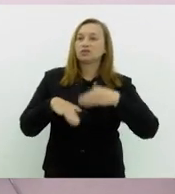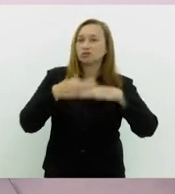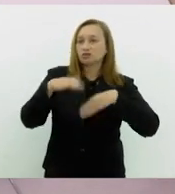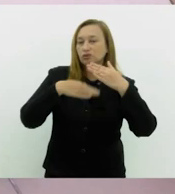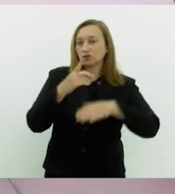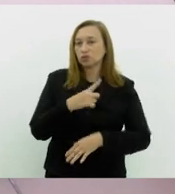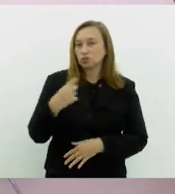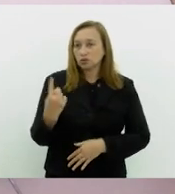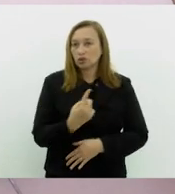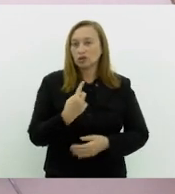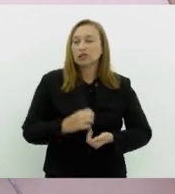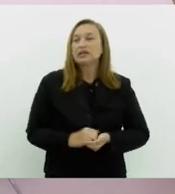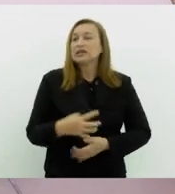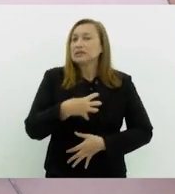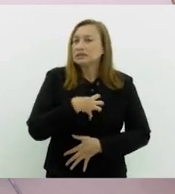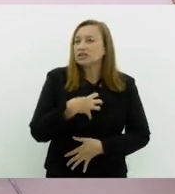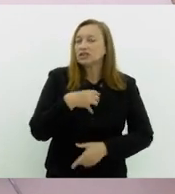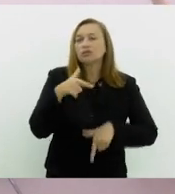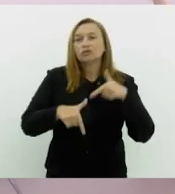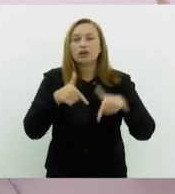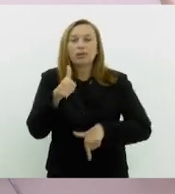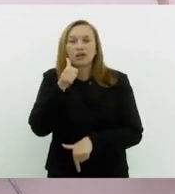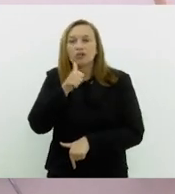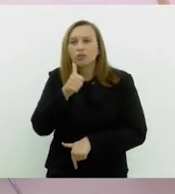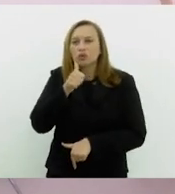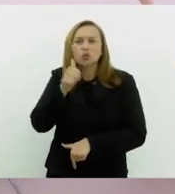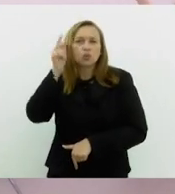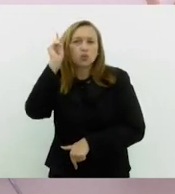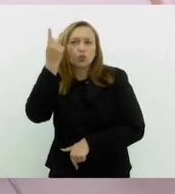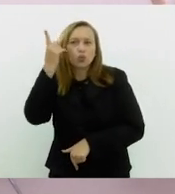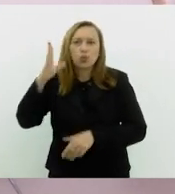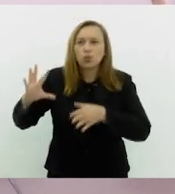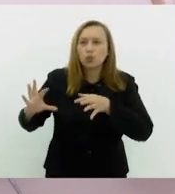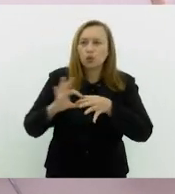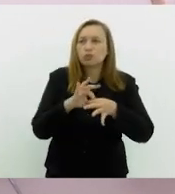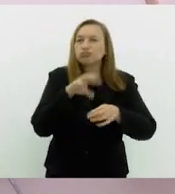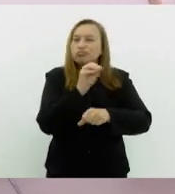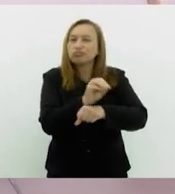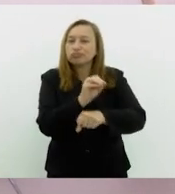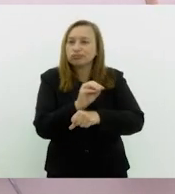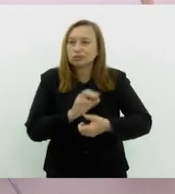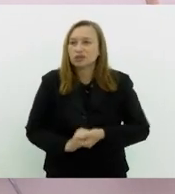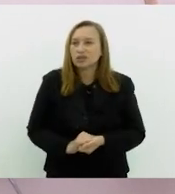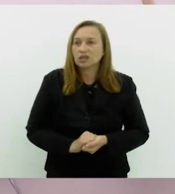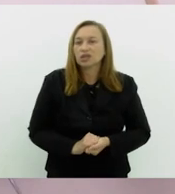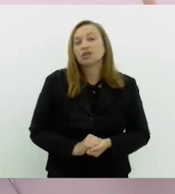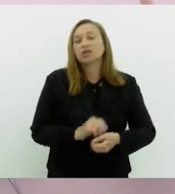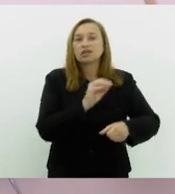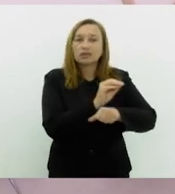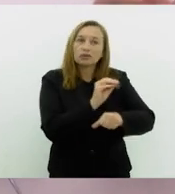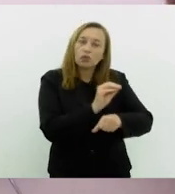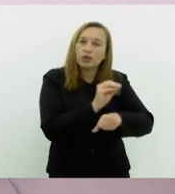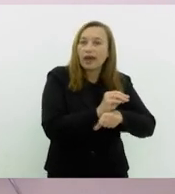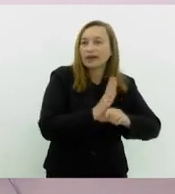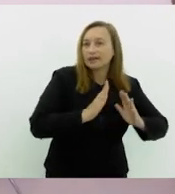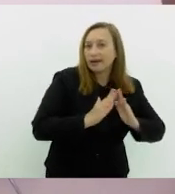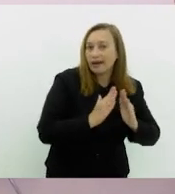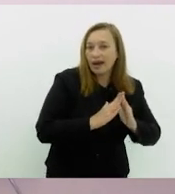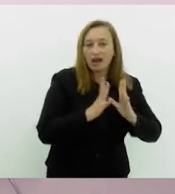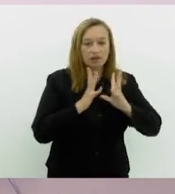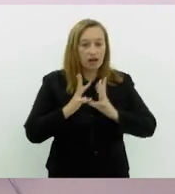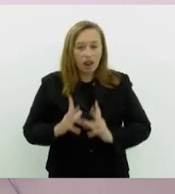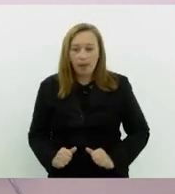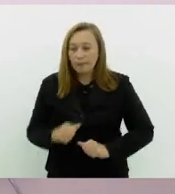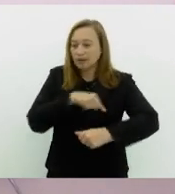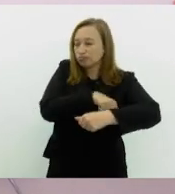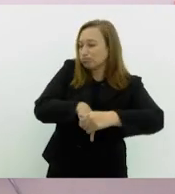desenvolvimento. Nesse sentido, o trabalho feminino esteve historicamente associado ao cuidado, seja com as tarefas domésticas, limpeza,